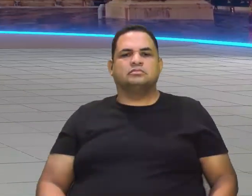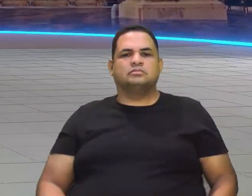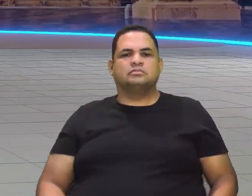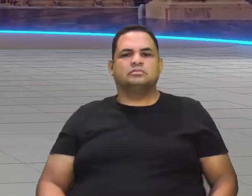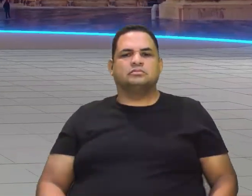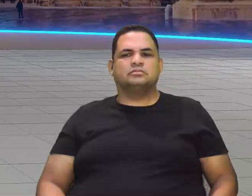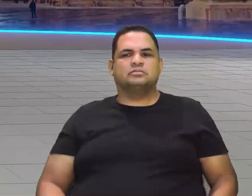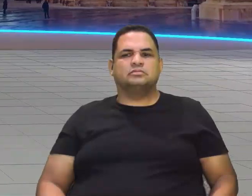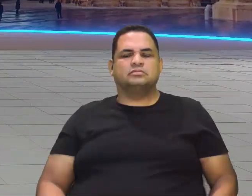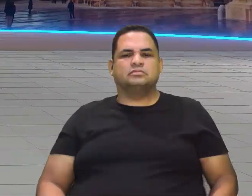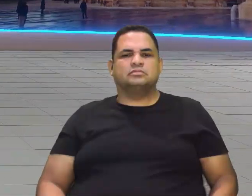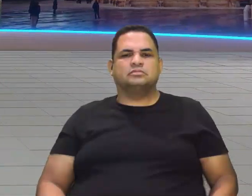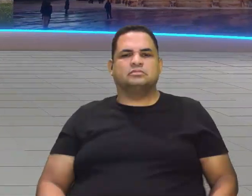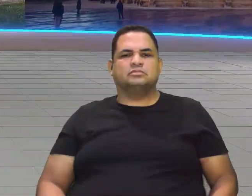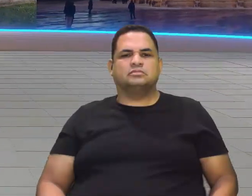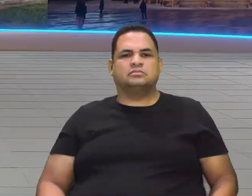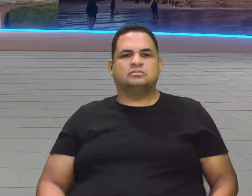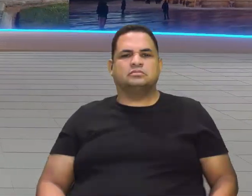Aqui, ó.